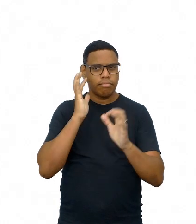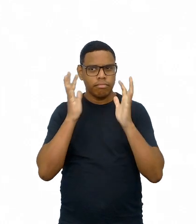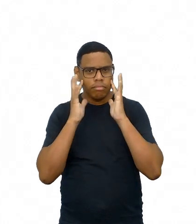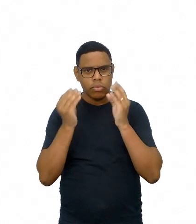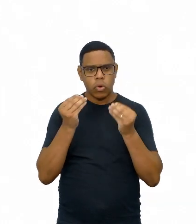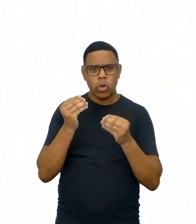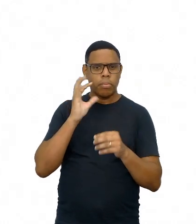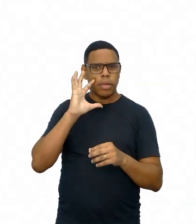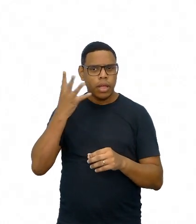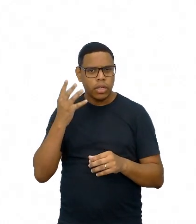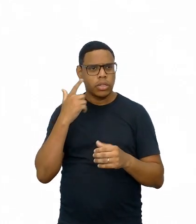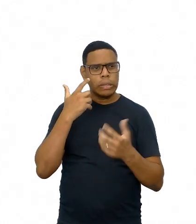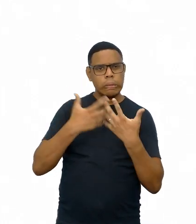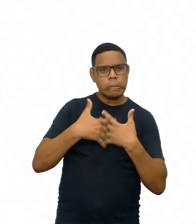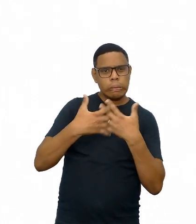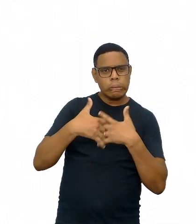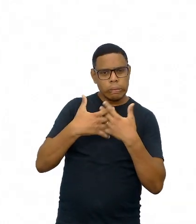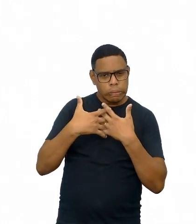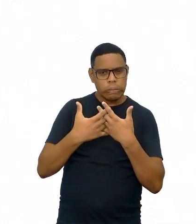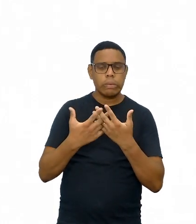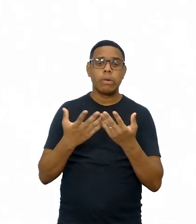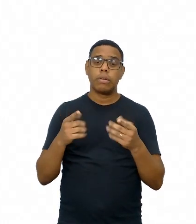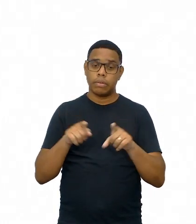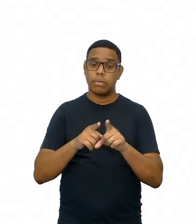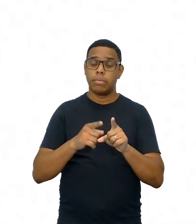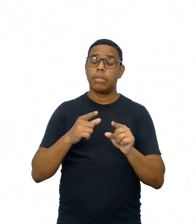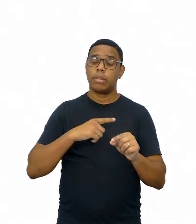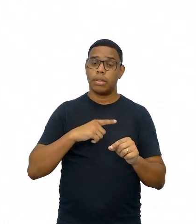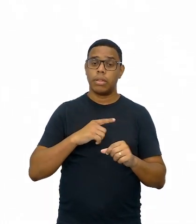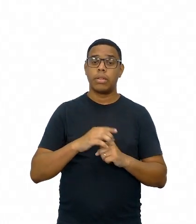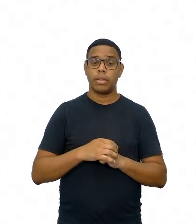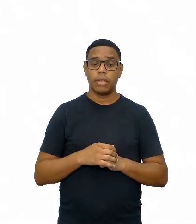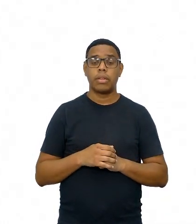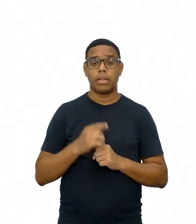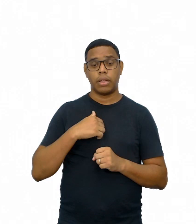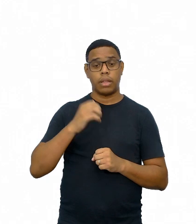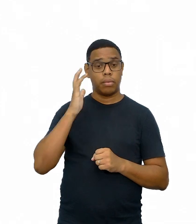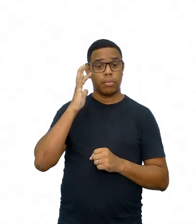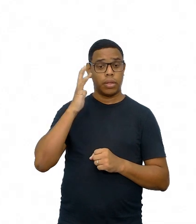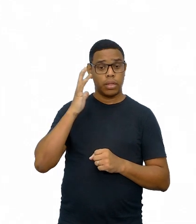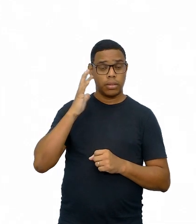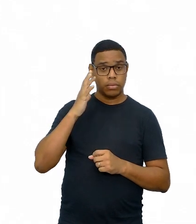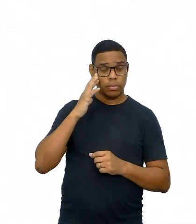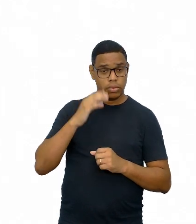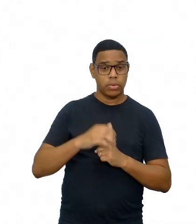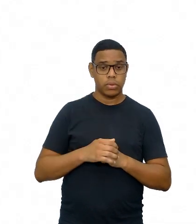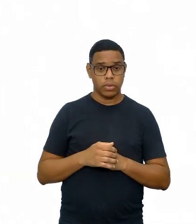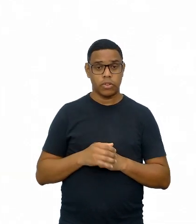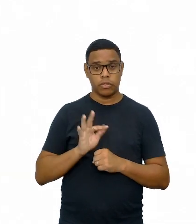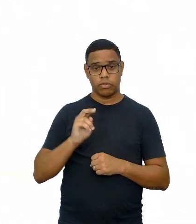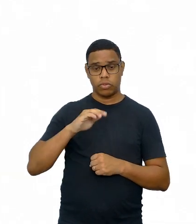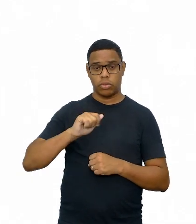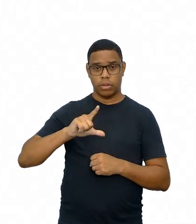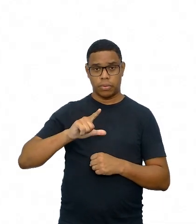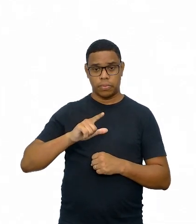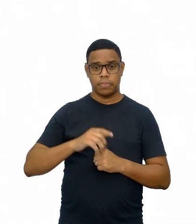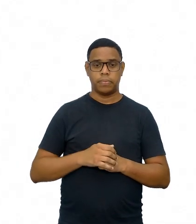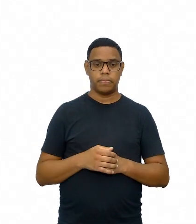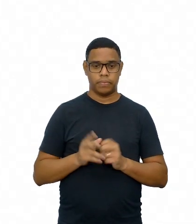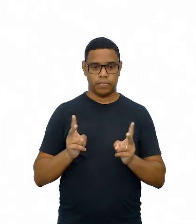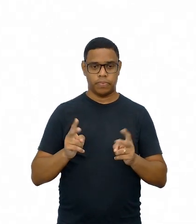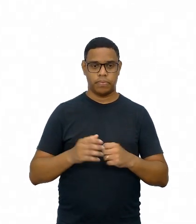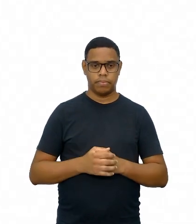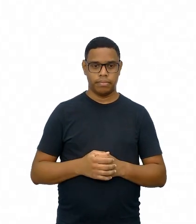de um problema. Então, aí está desenvolvendo, né, pensamento aí funcional. Vamos